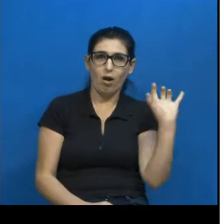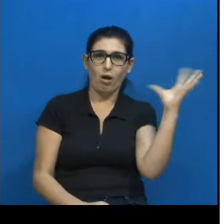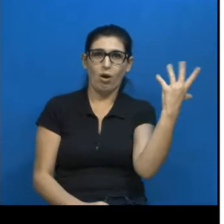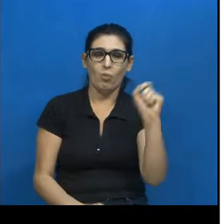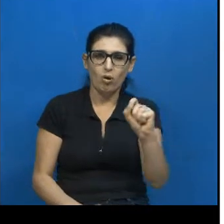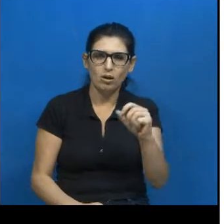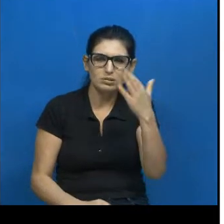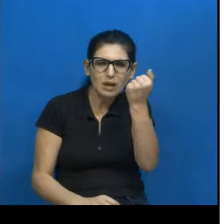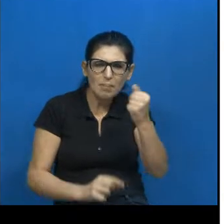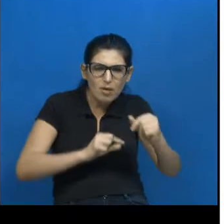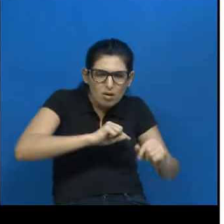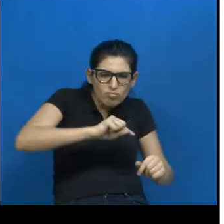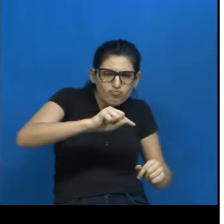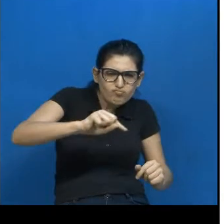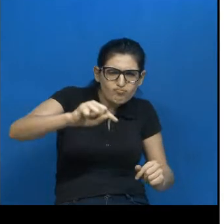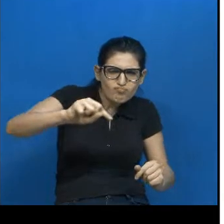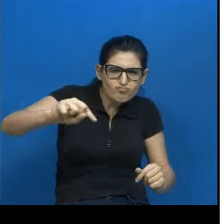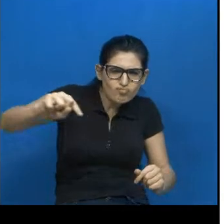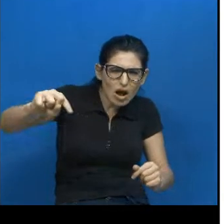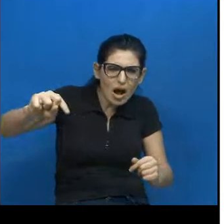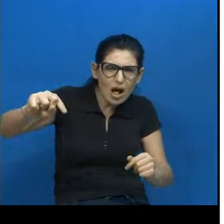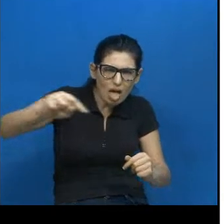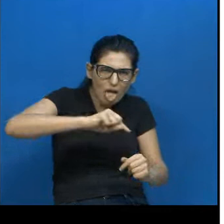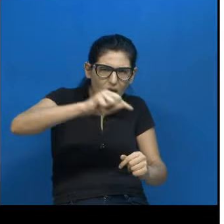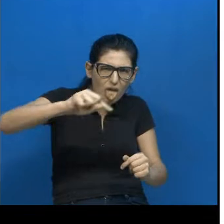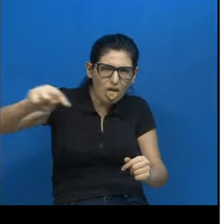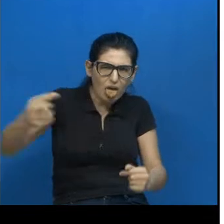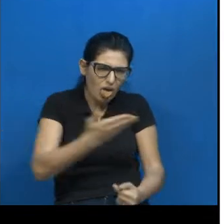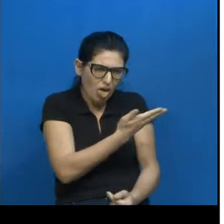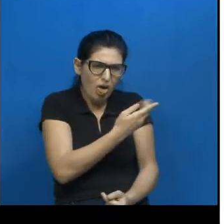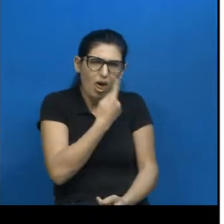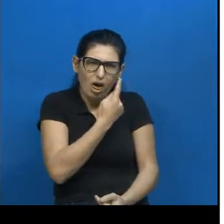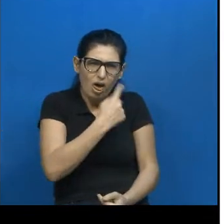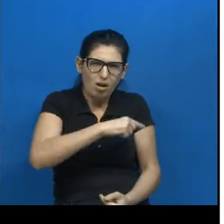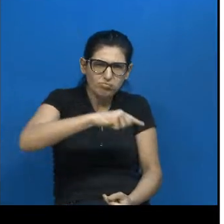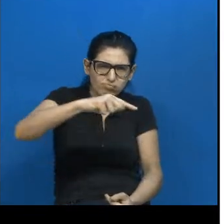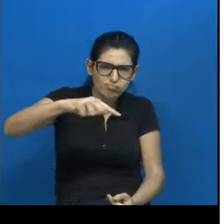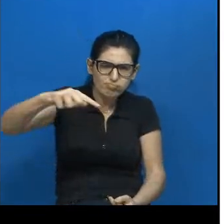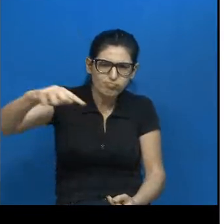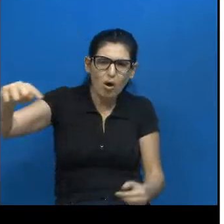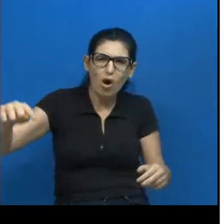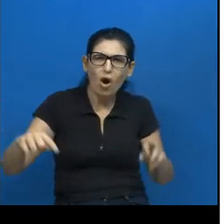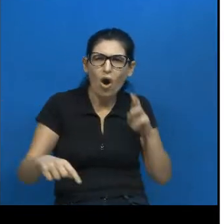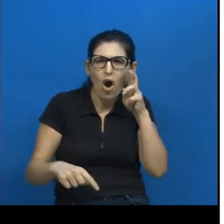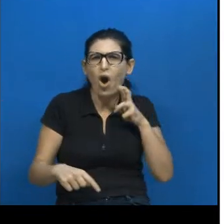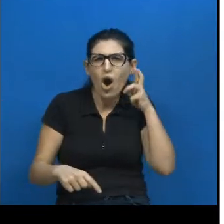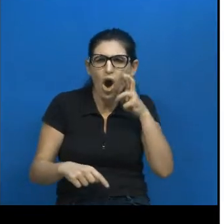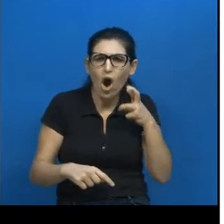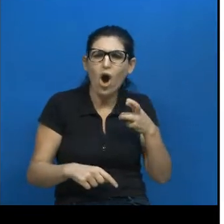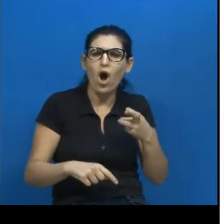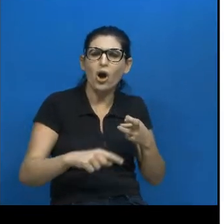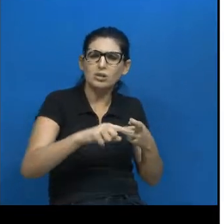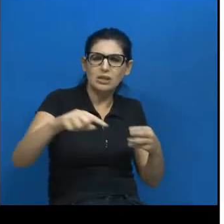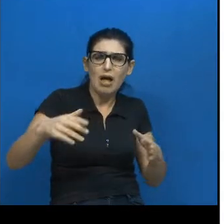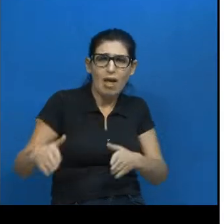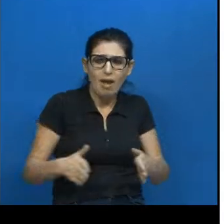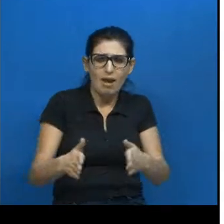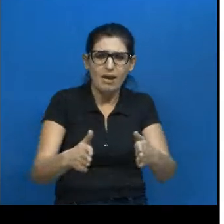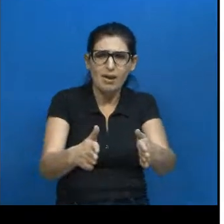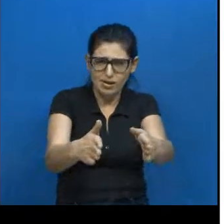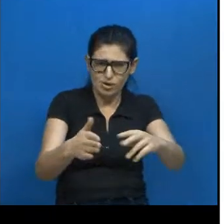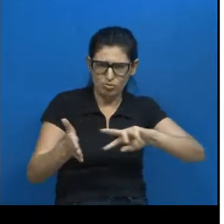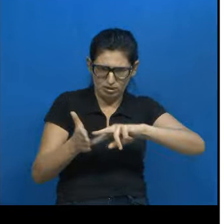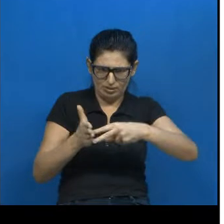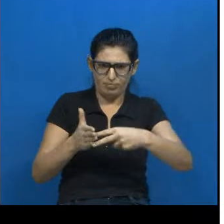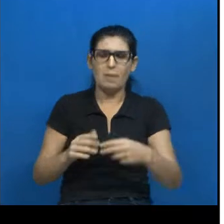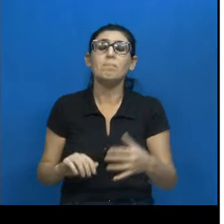Rio Paraíba, certo? Então, vamos falar assim, aquela população, que são os